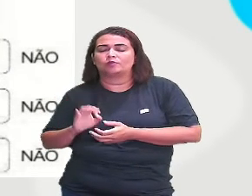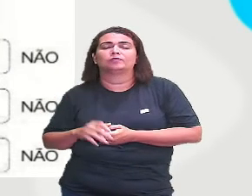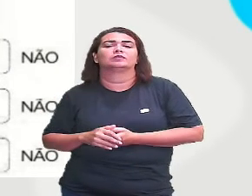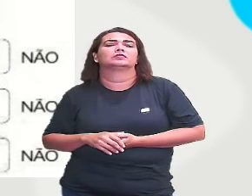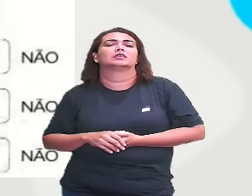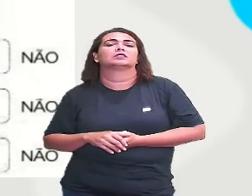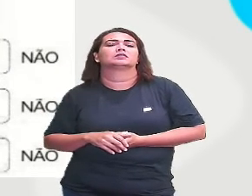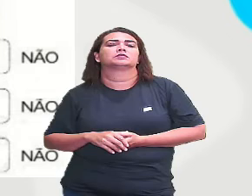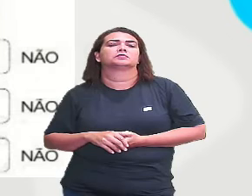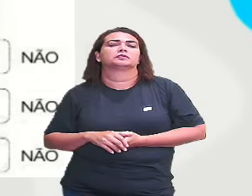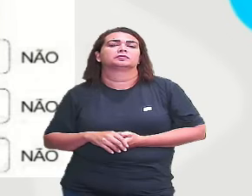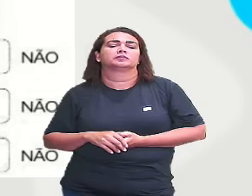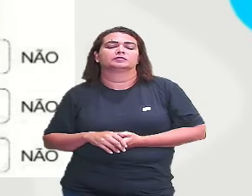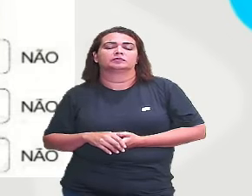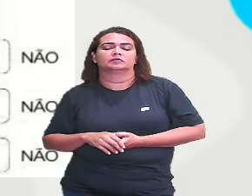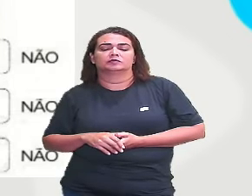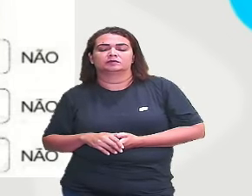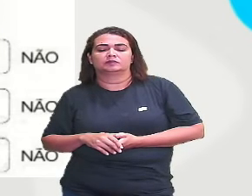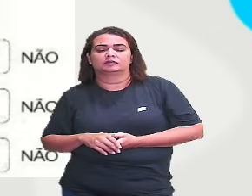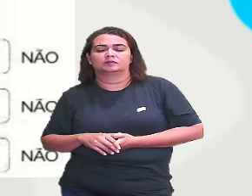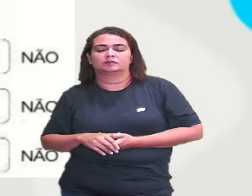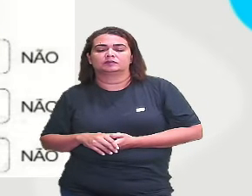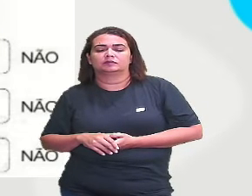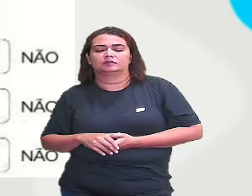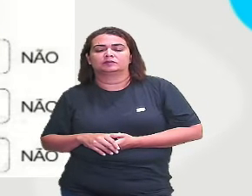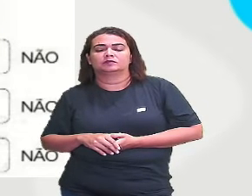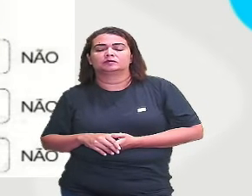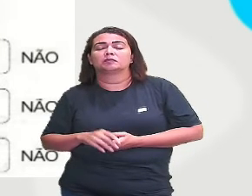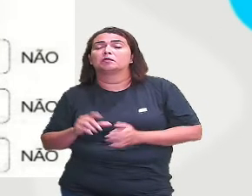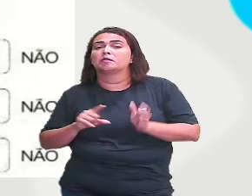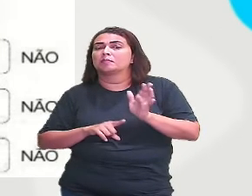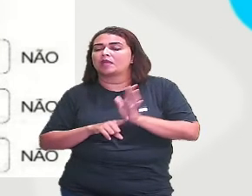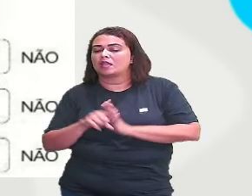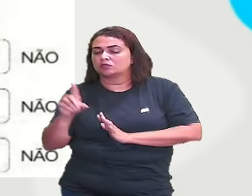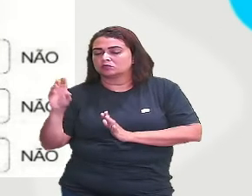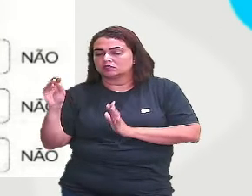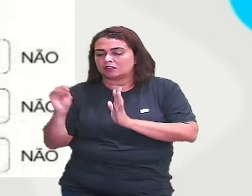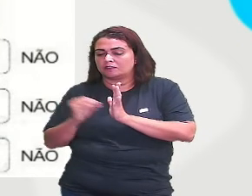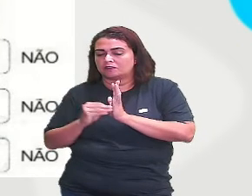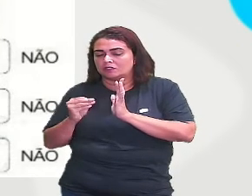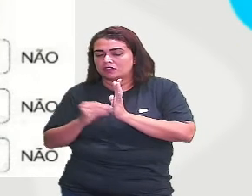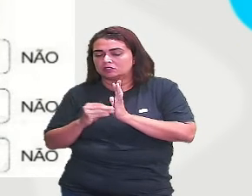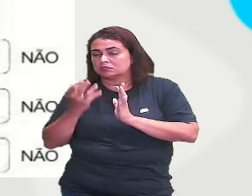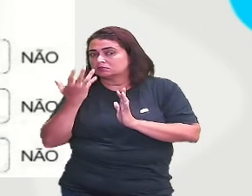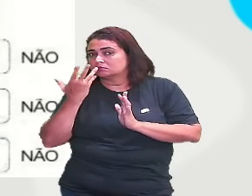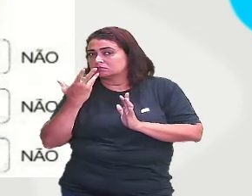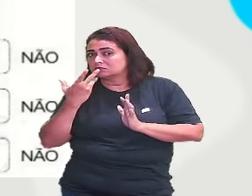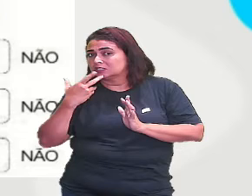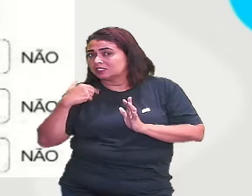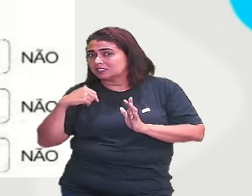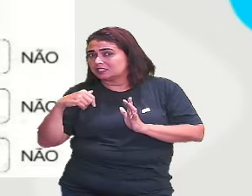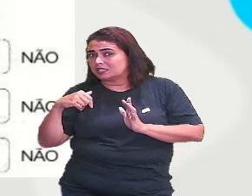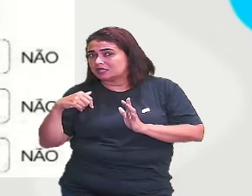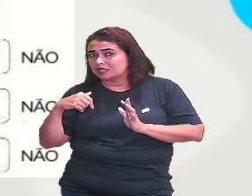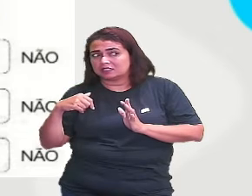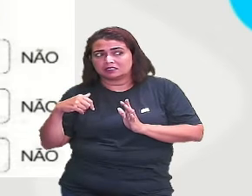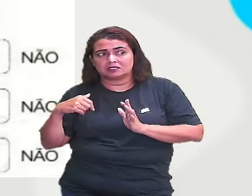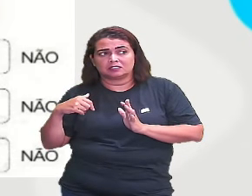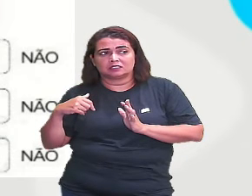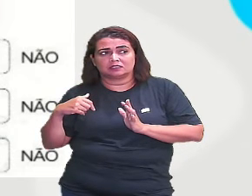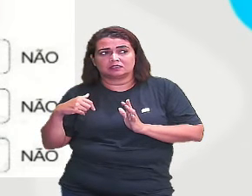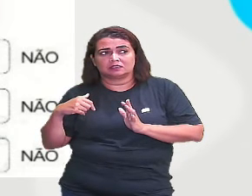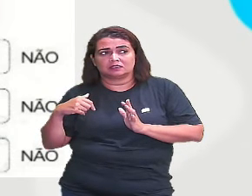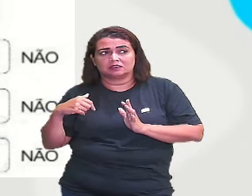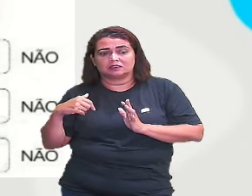certo? Agora vamos responder outra pergunta. Sobrou alguma criança sem ser ligada a